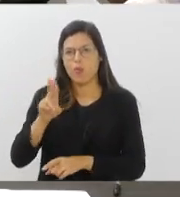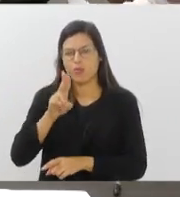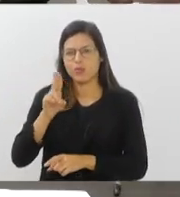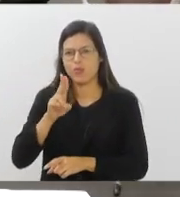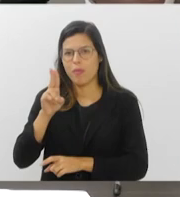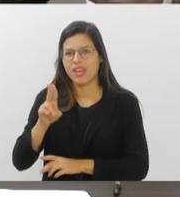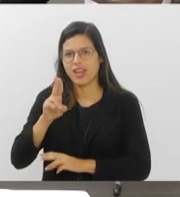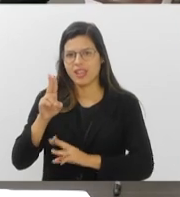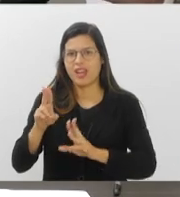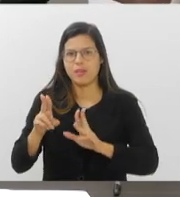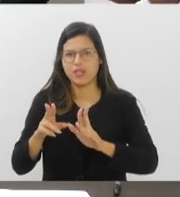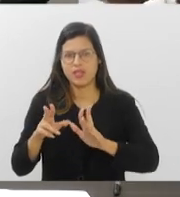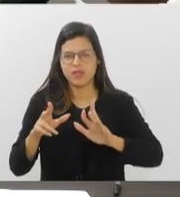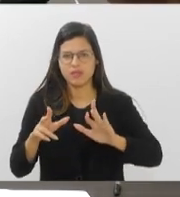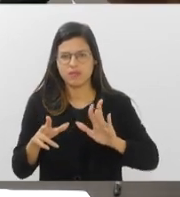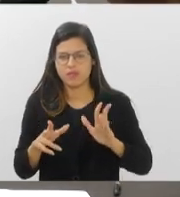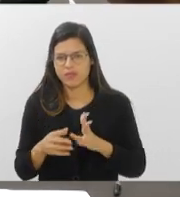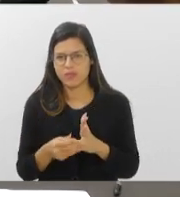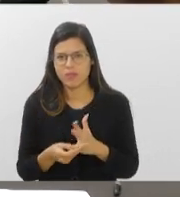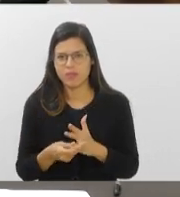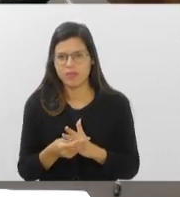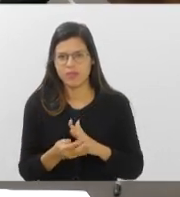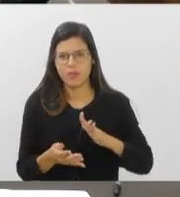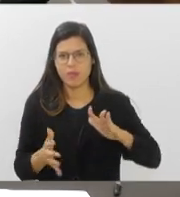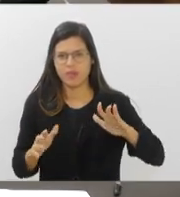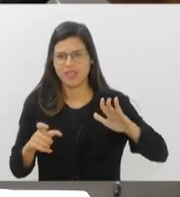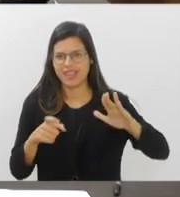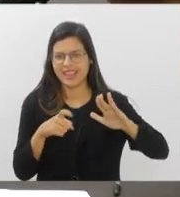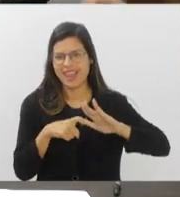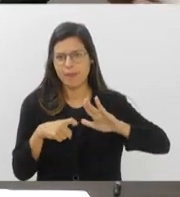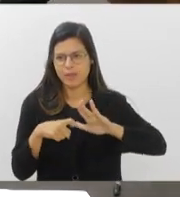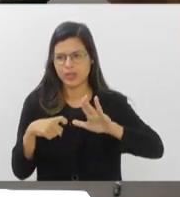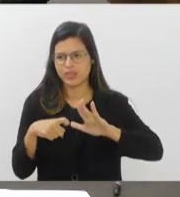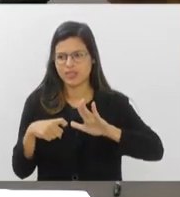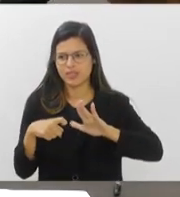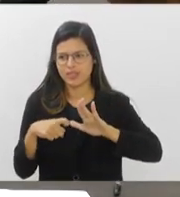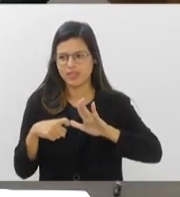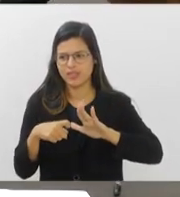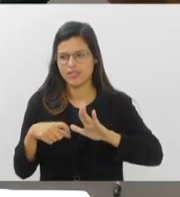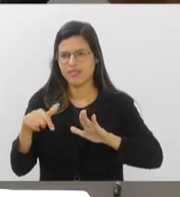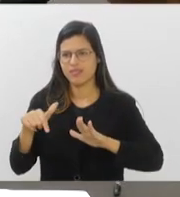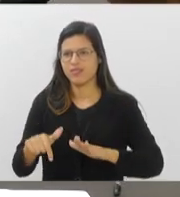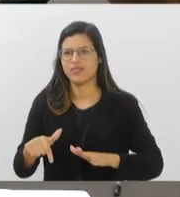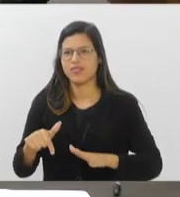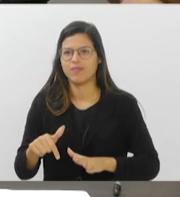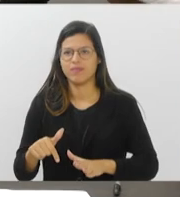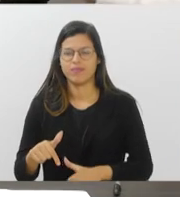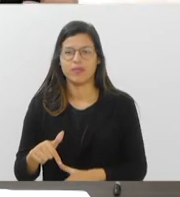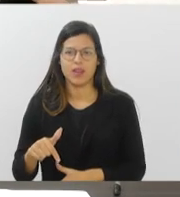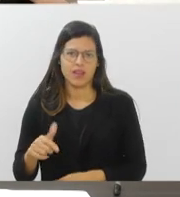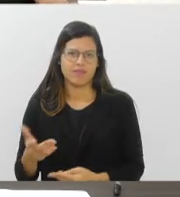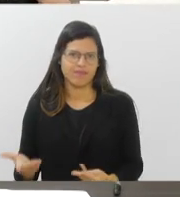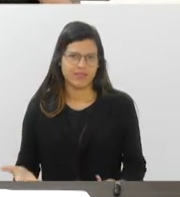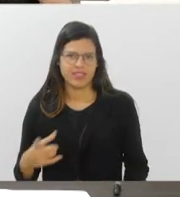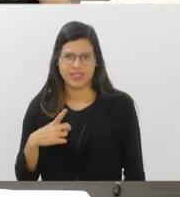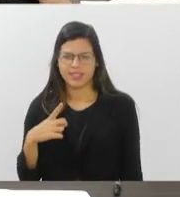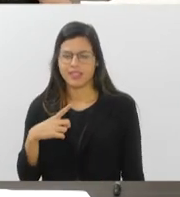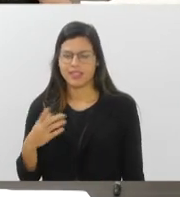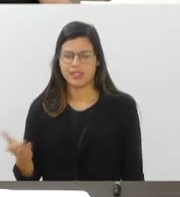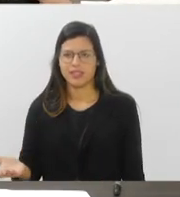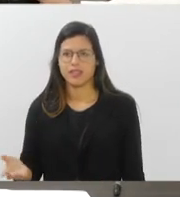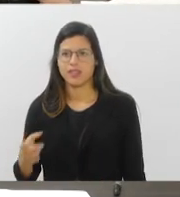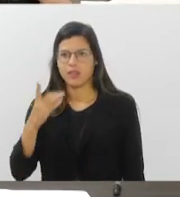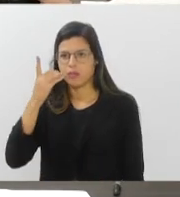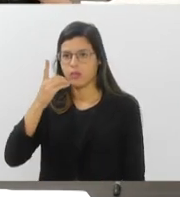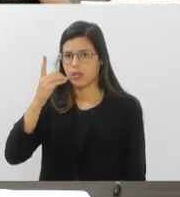um combo. É um combo. Não tem como não sair relaxado. Tem como sair extremamente... Está até flutuando. Deputado Serafini. Na verdade,